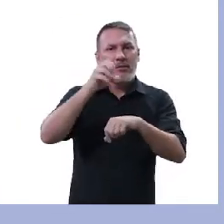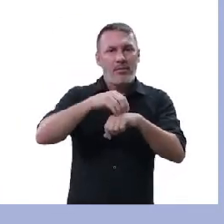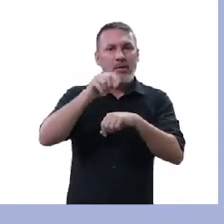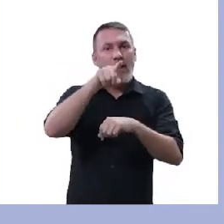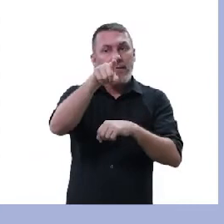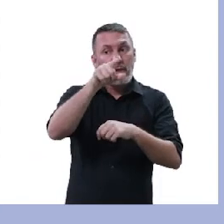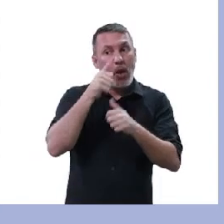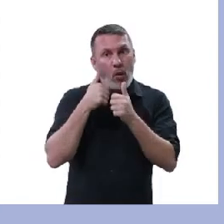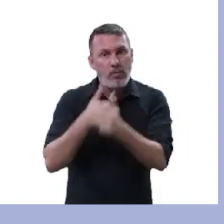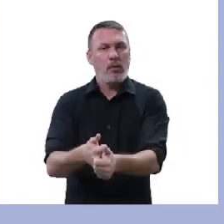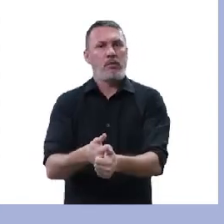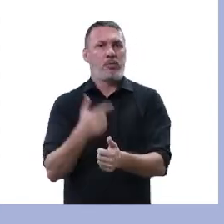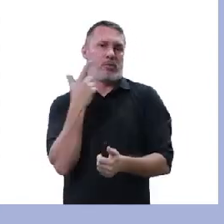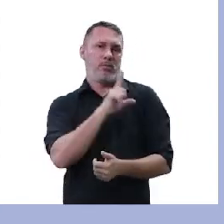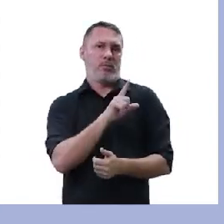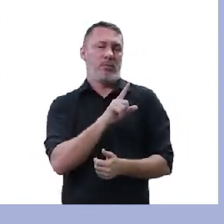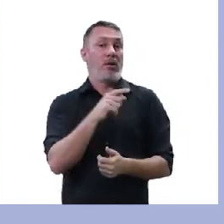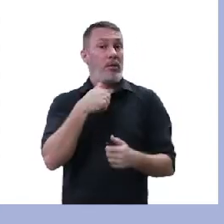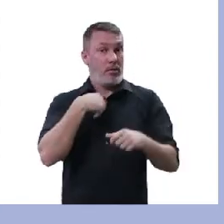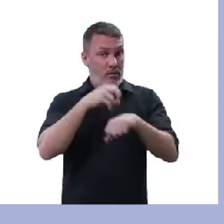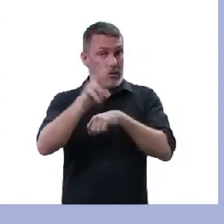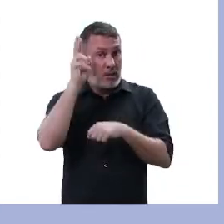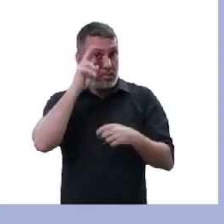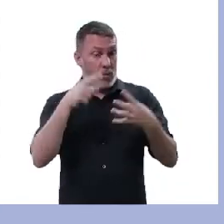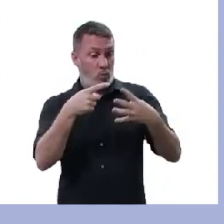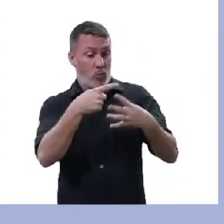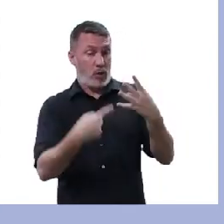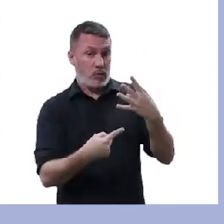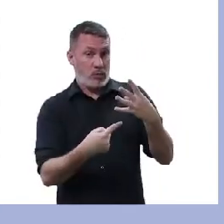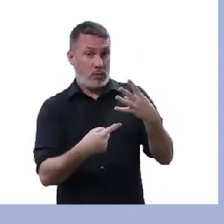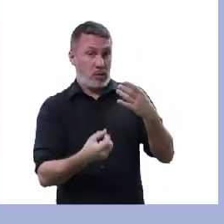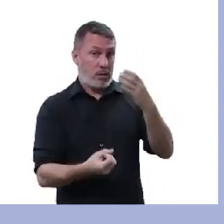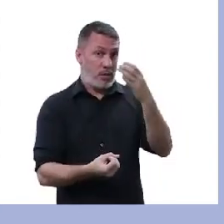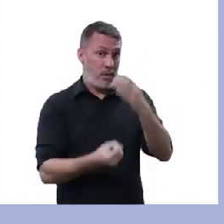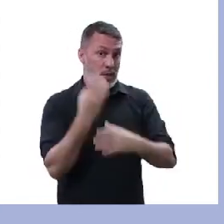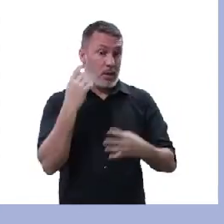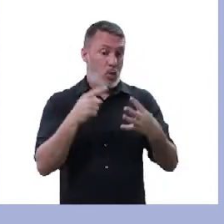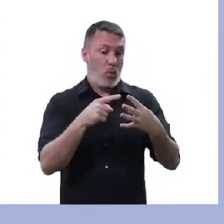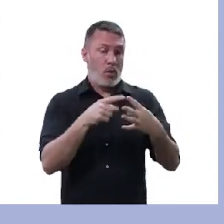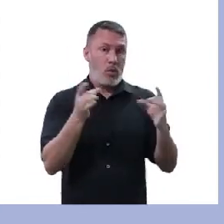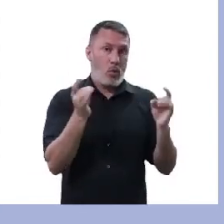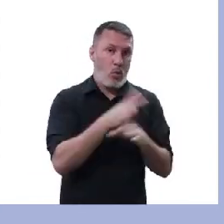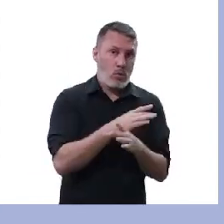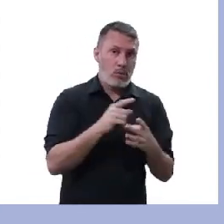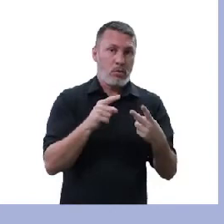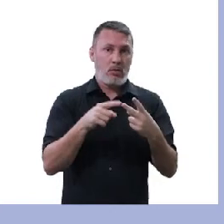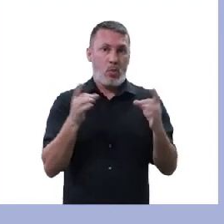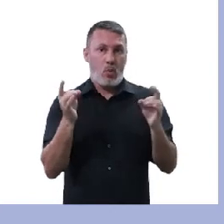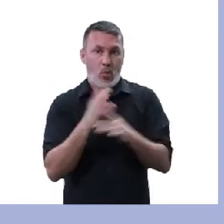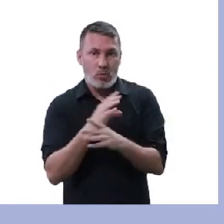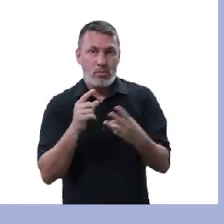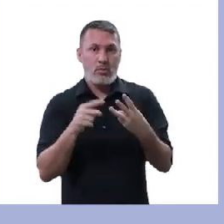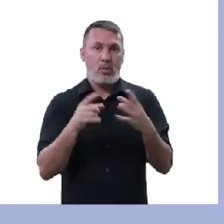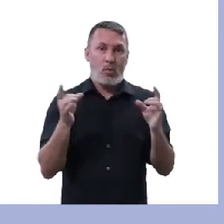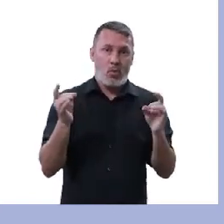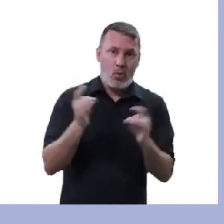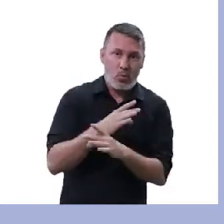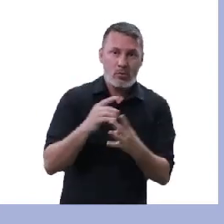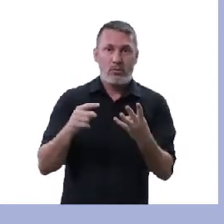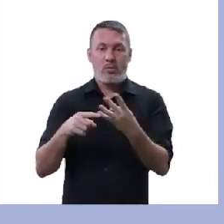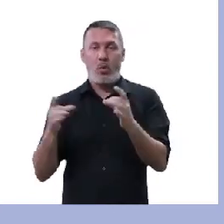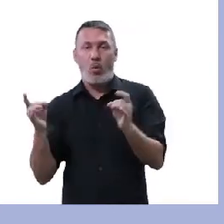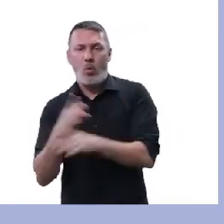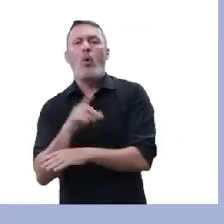essas atividades. Falei, olha, criar 4 conclusões. Pega cada um, olha, eu vou falar uma, vou usar uma